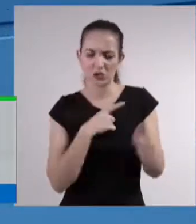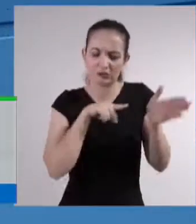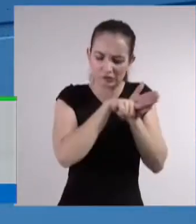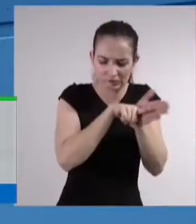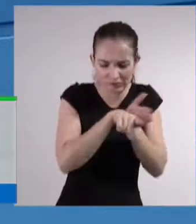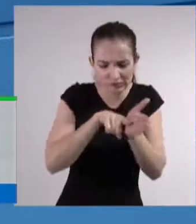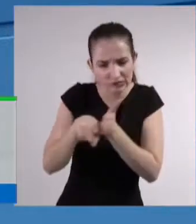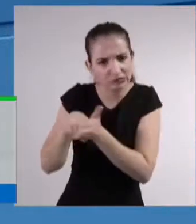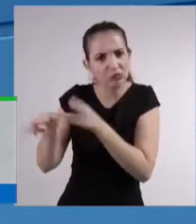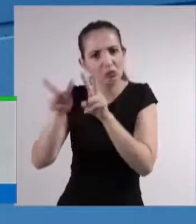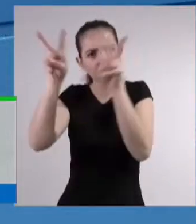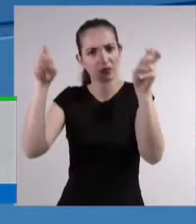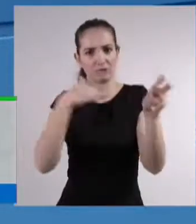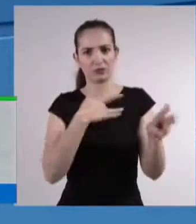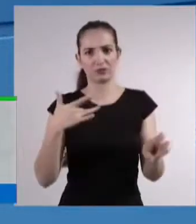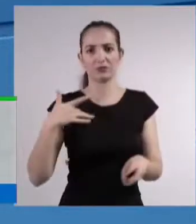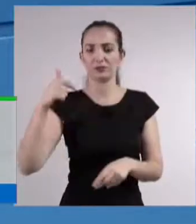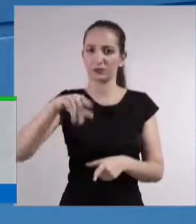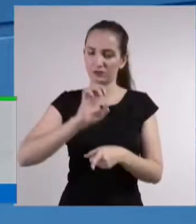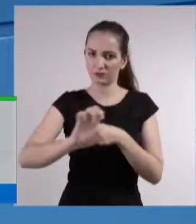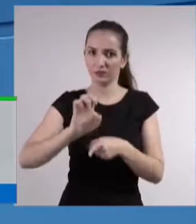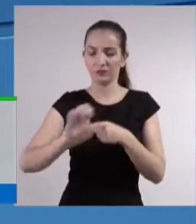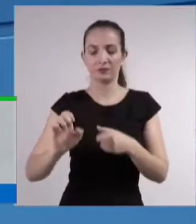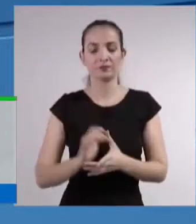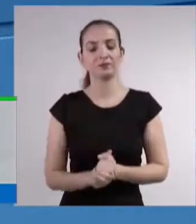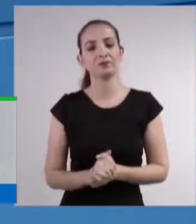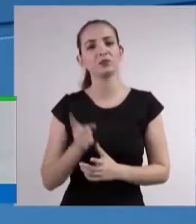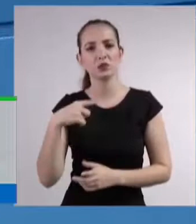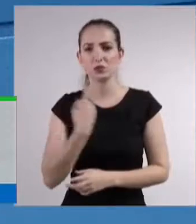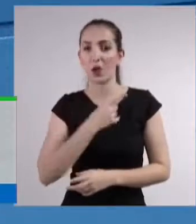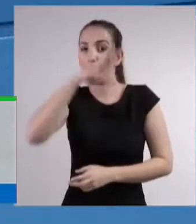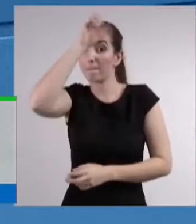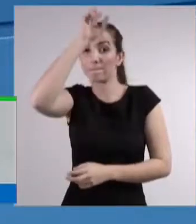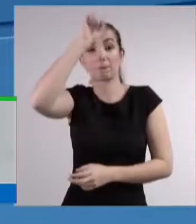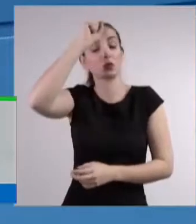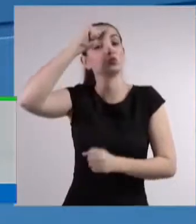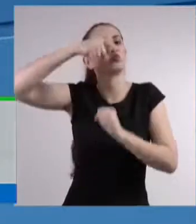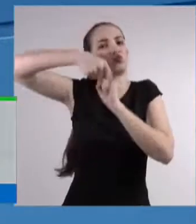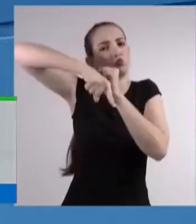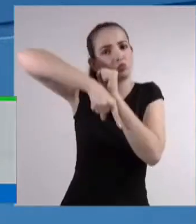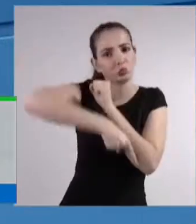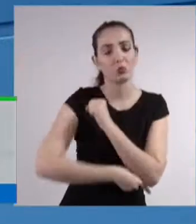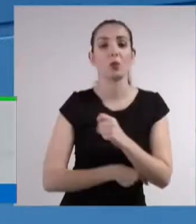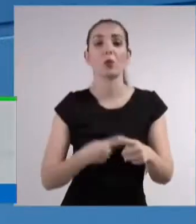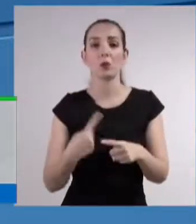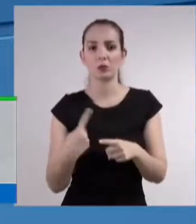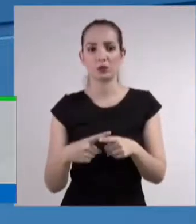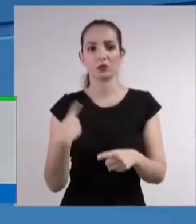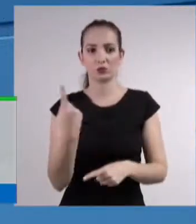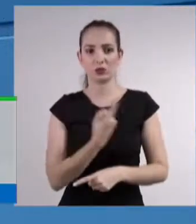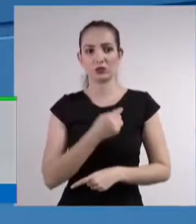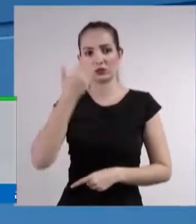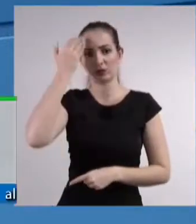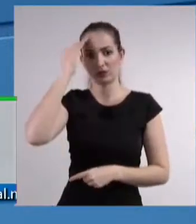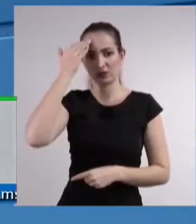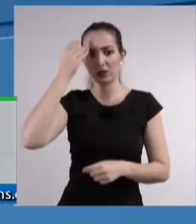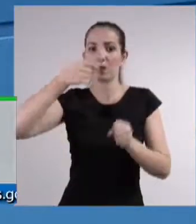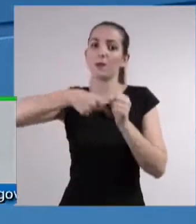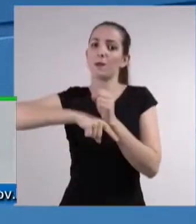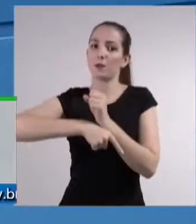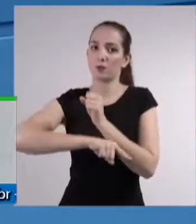da saúde no nosso Estado. E foi um aprendizado para poder entender com